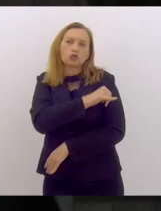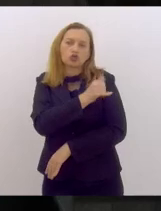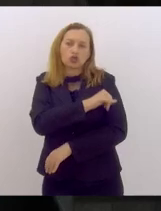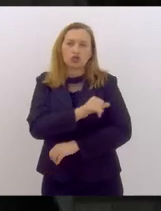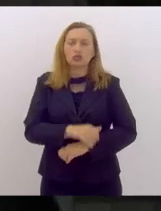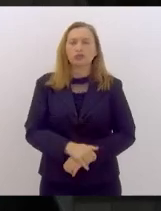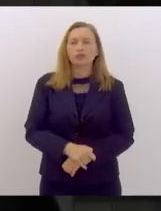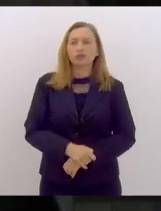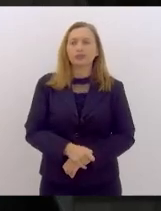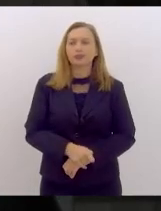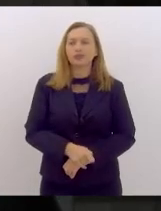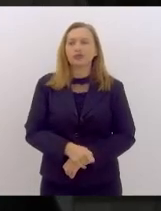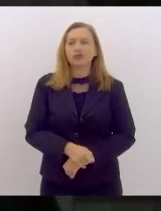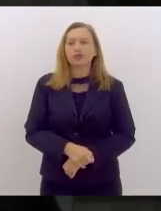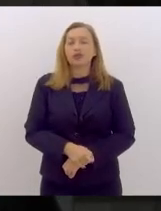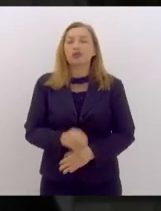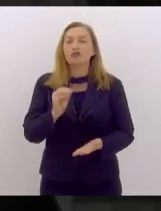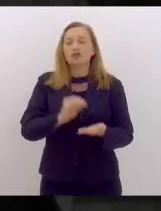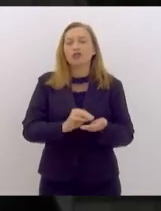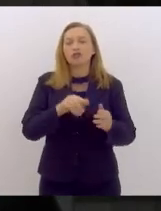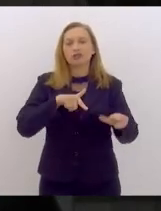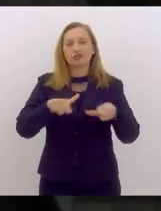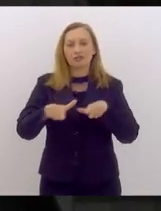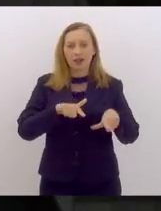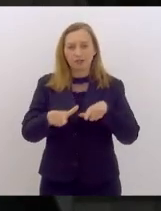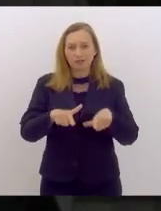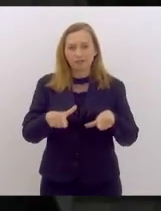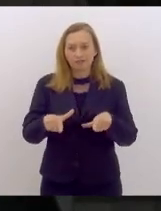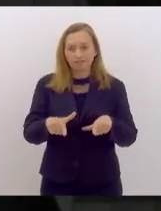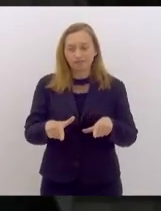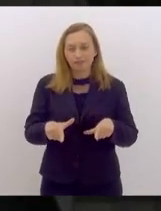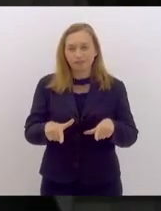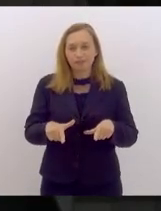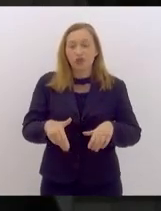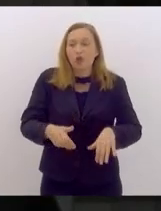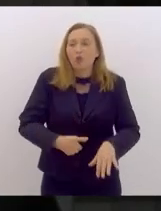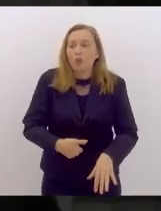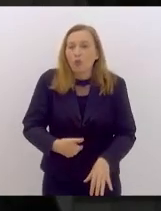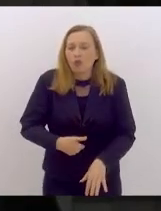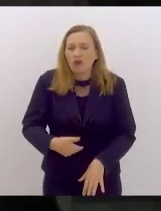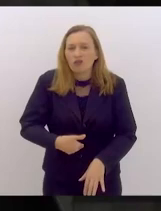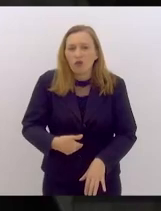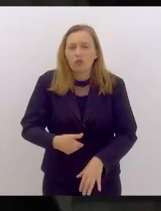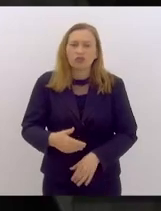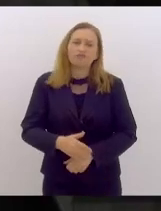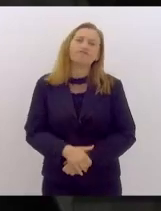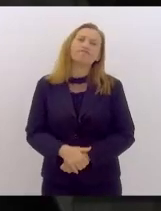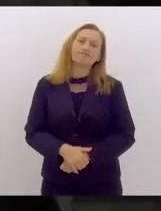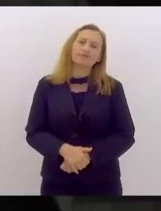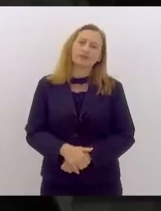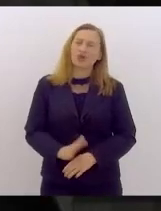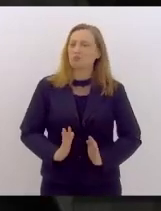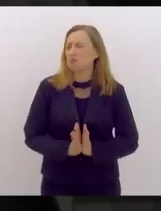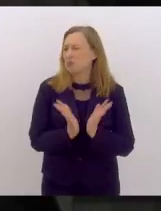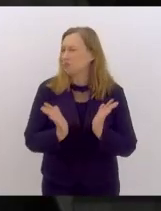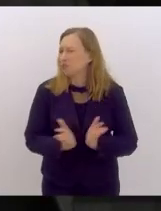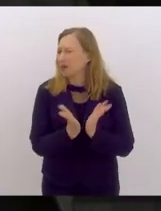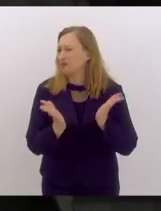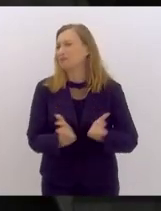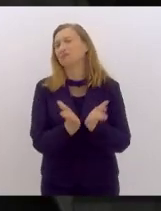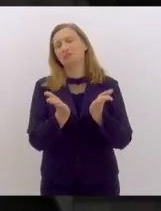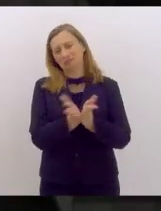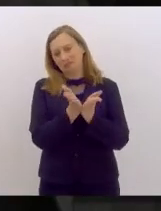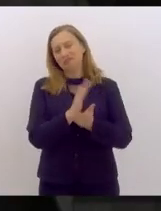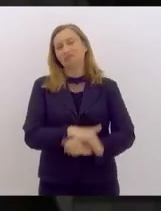Janeiro Esse é o desemprego Essa é a fome é a miséria